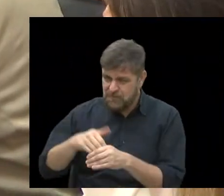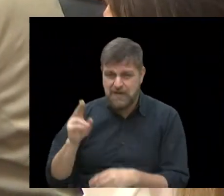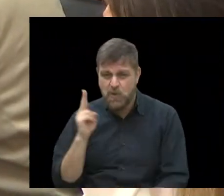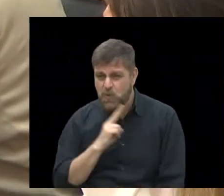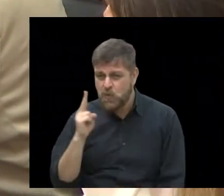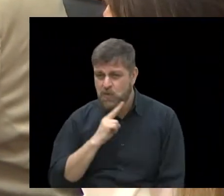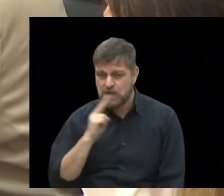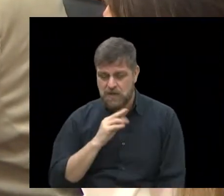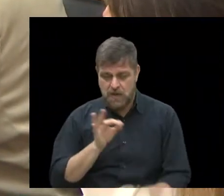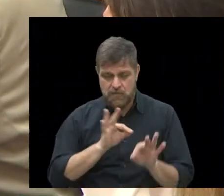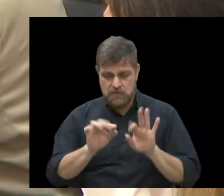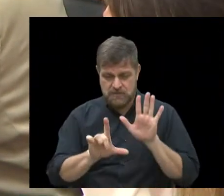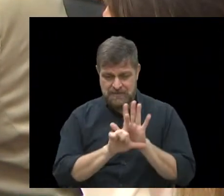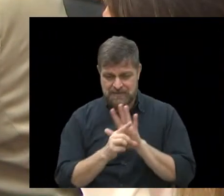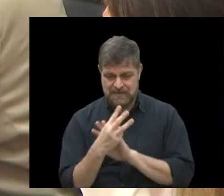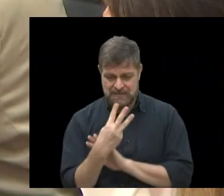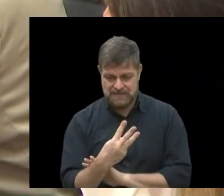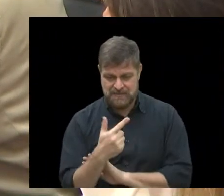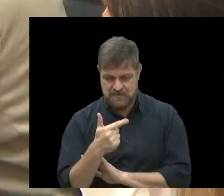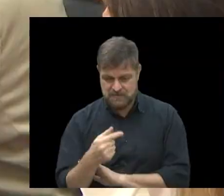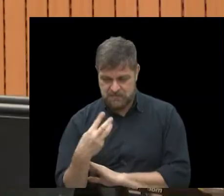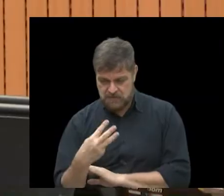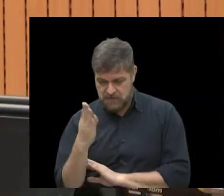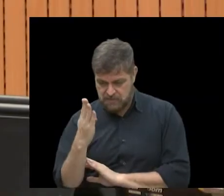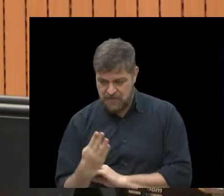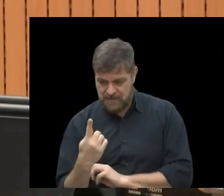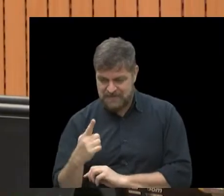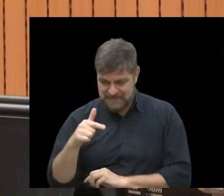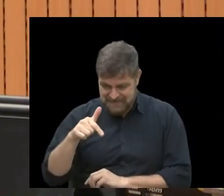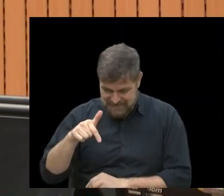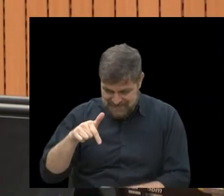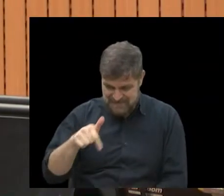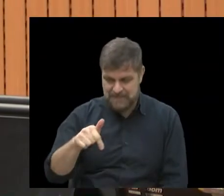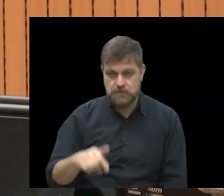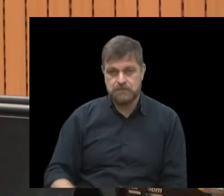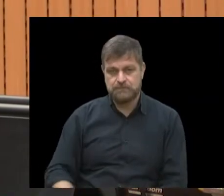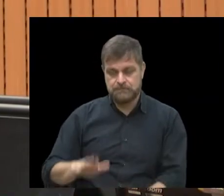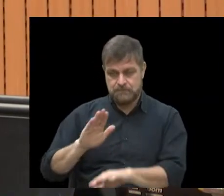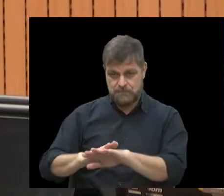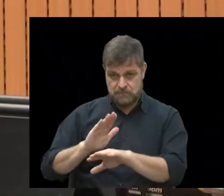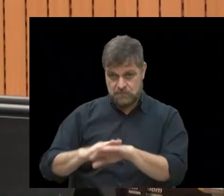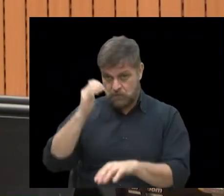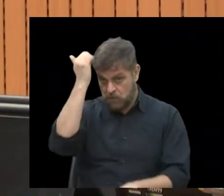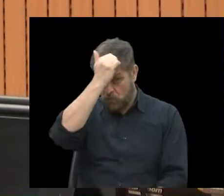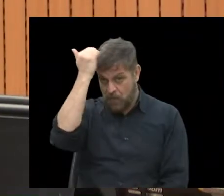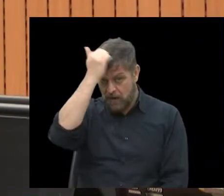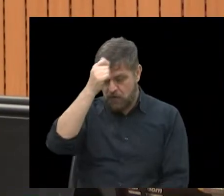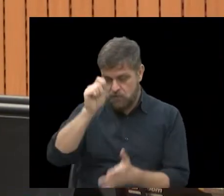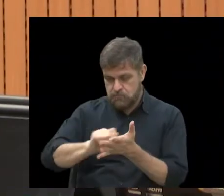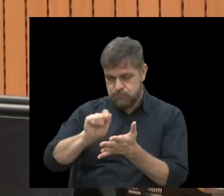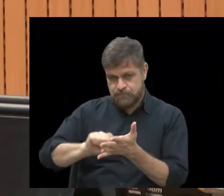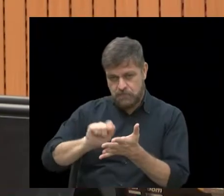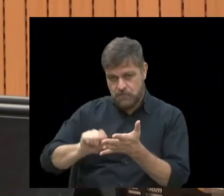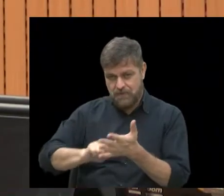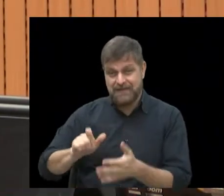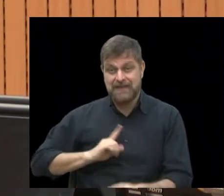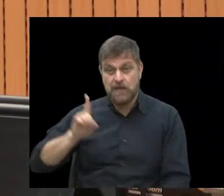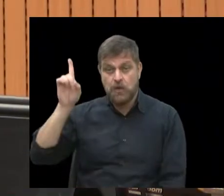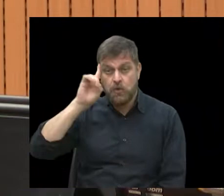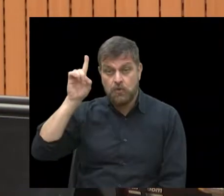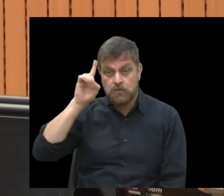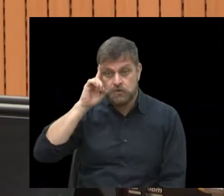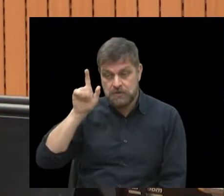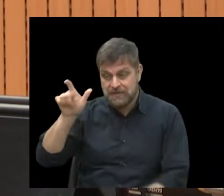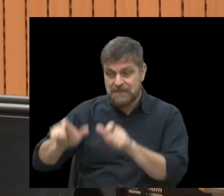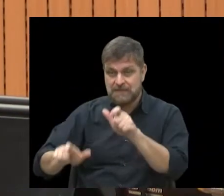do projeto de lei 323/17, processo 225507, de sua autoria, que institui o Dia do Criador